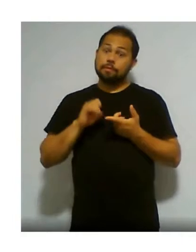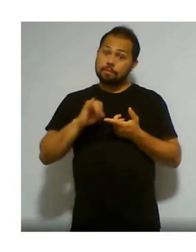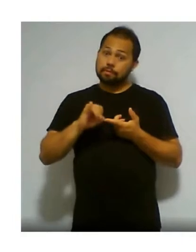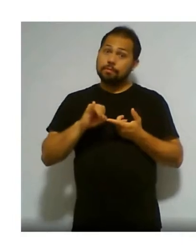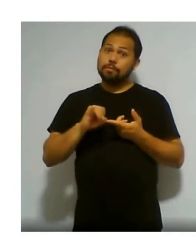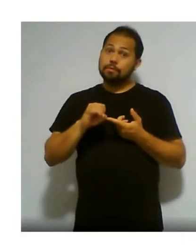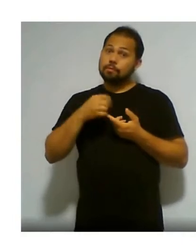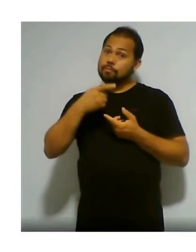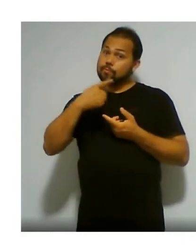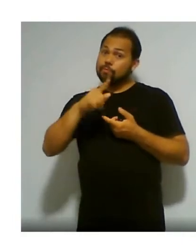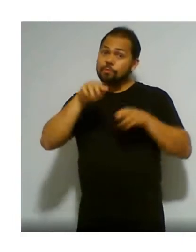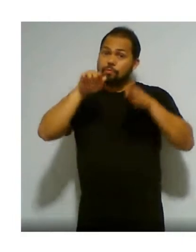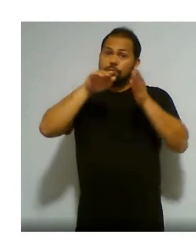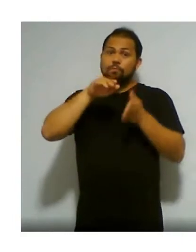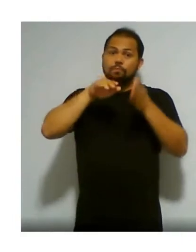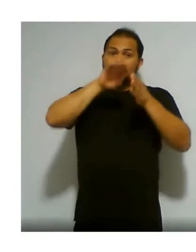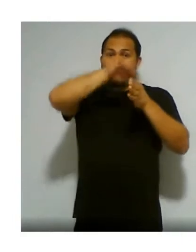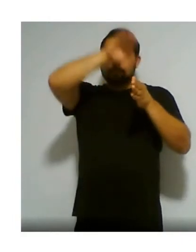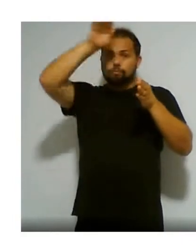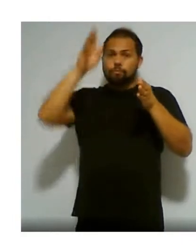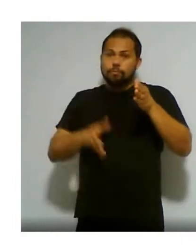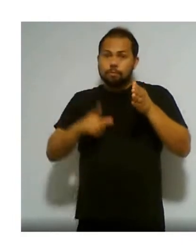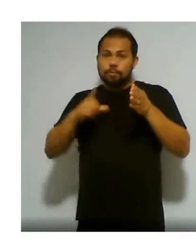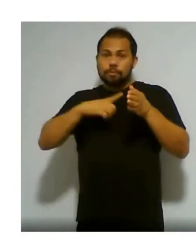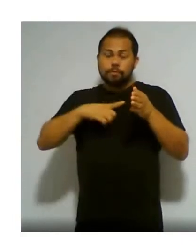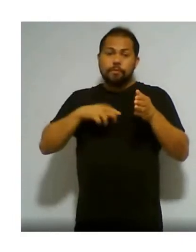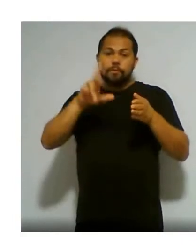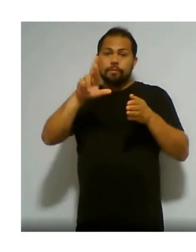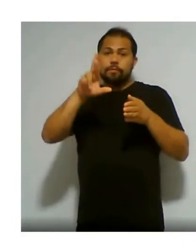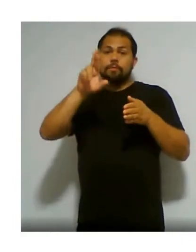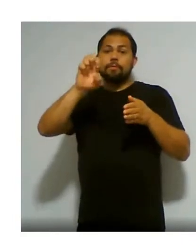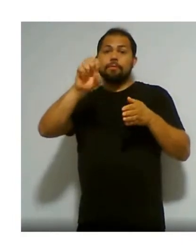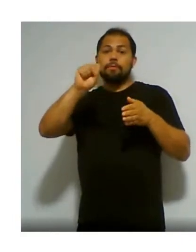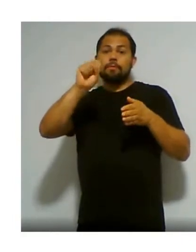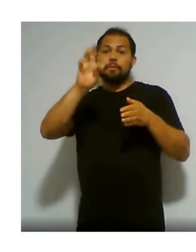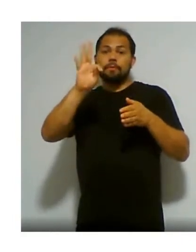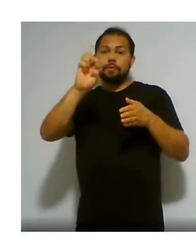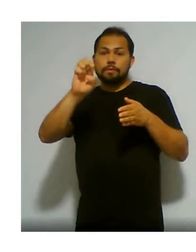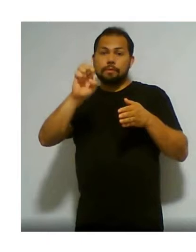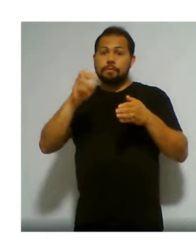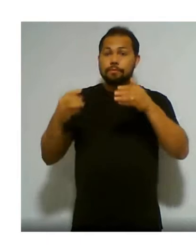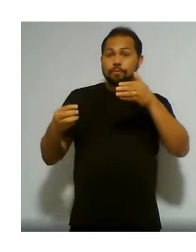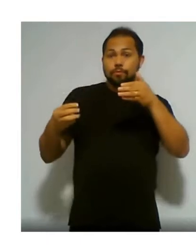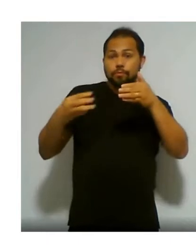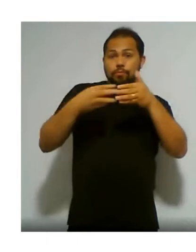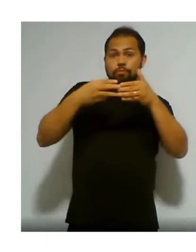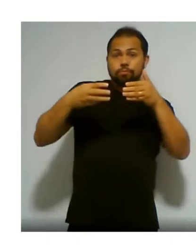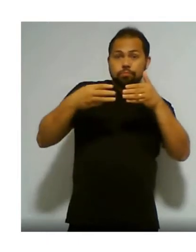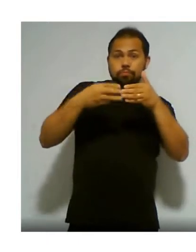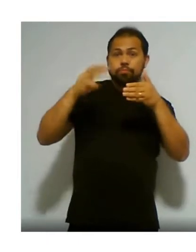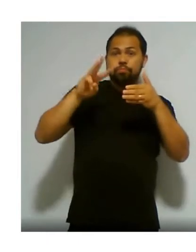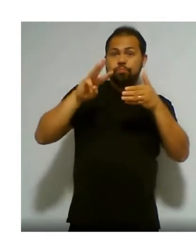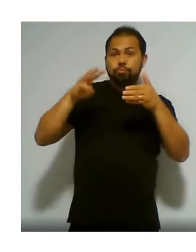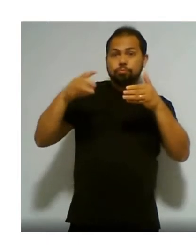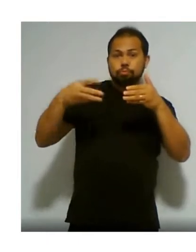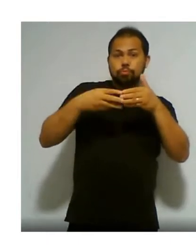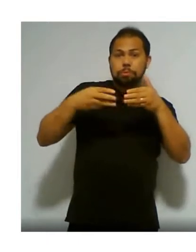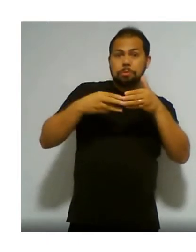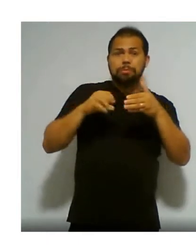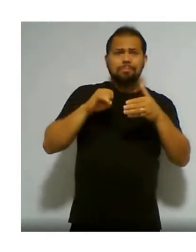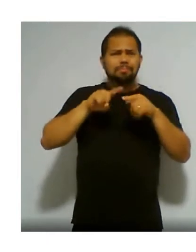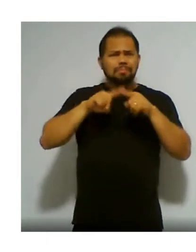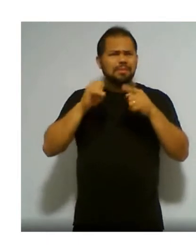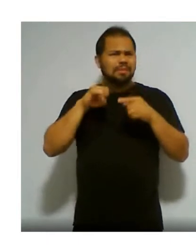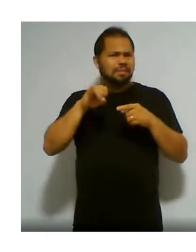gabinete tiver um botão de reset, você encaixa aqui, nesses 3. Se não tiver, pessoal, não tem problema. Por exemplo, você pode ter um gabinete